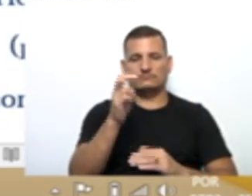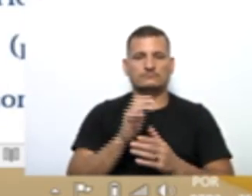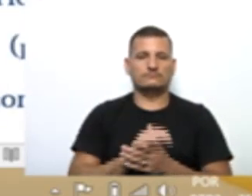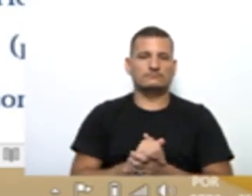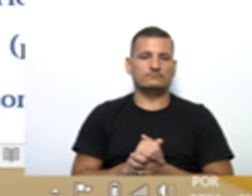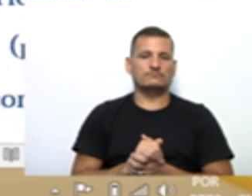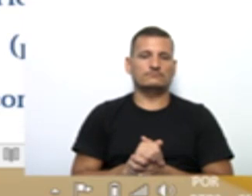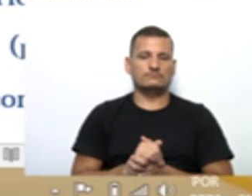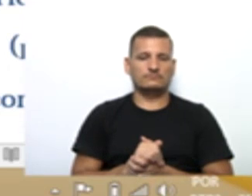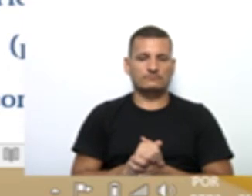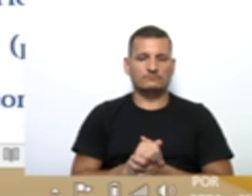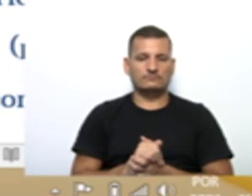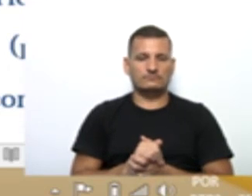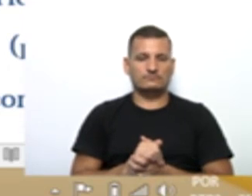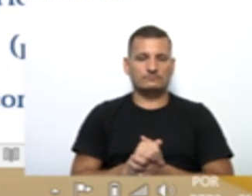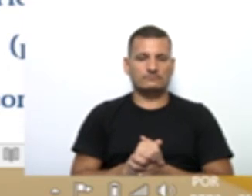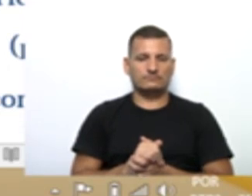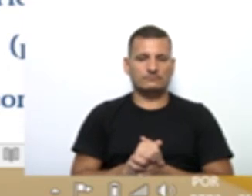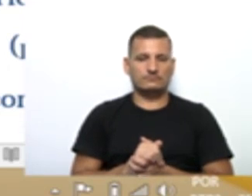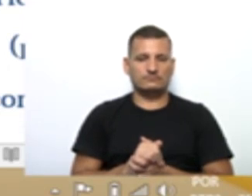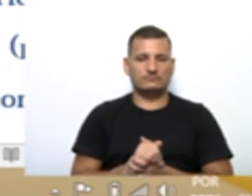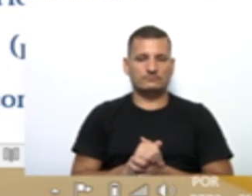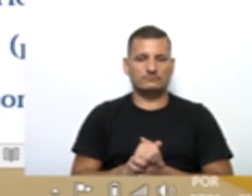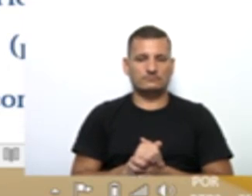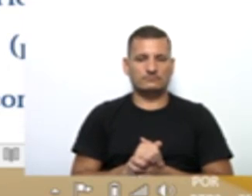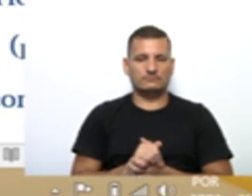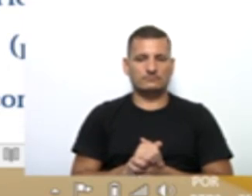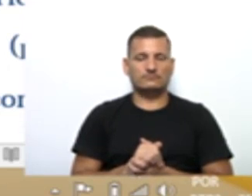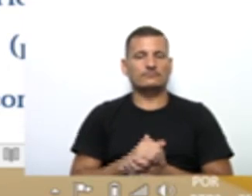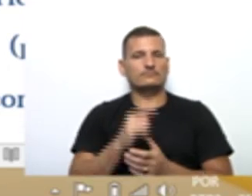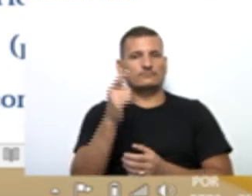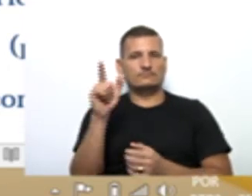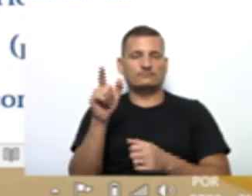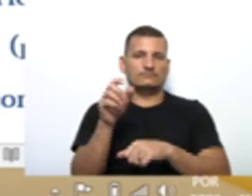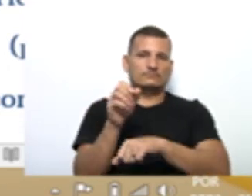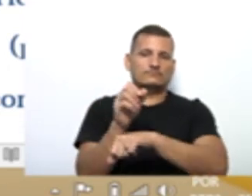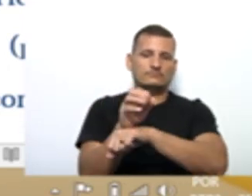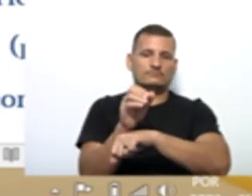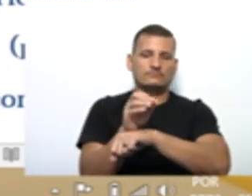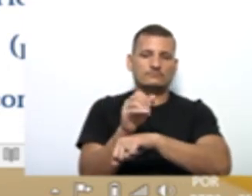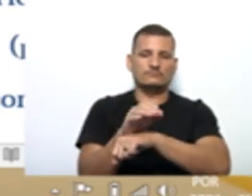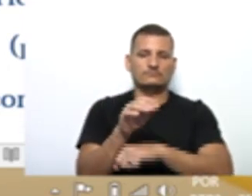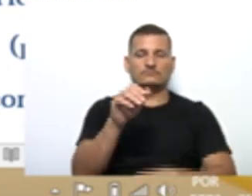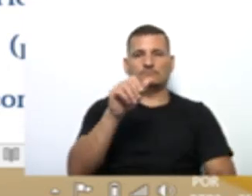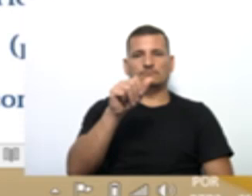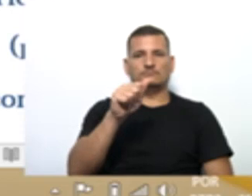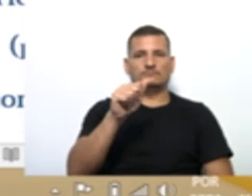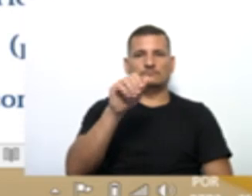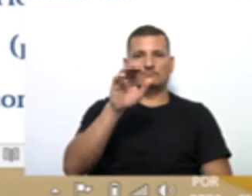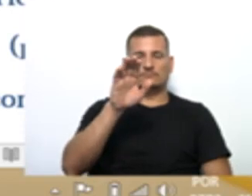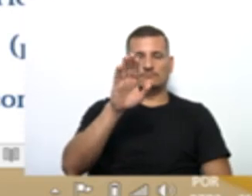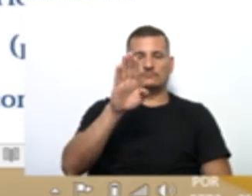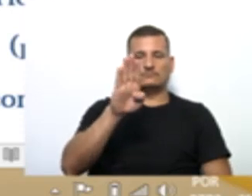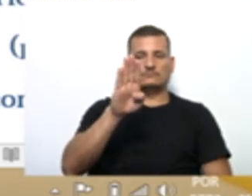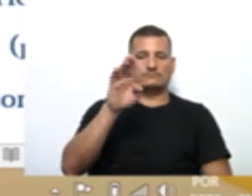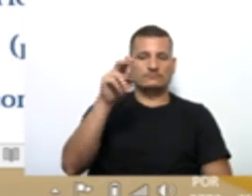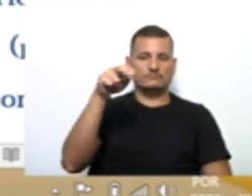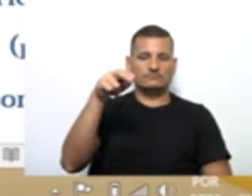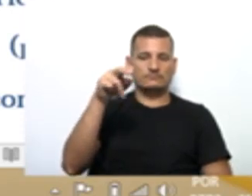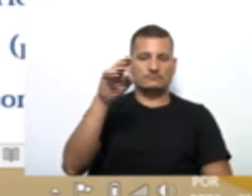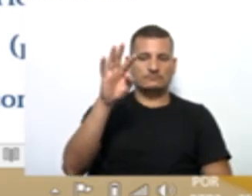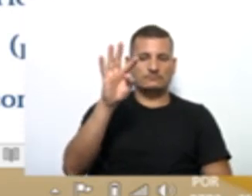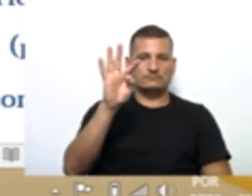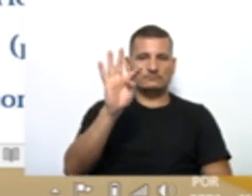princípio está realizada. As outras orientações com relação à norma da ABNT condizem com